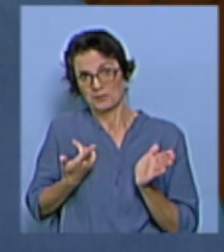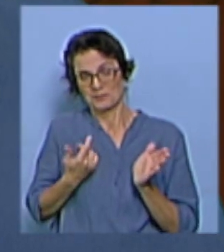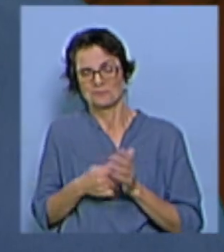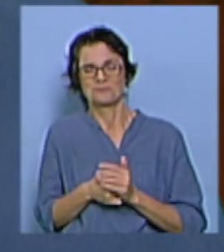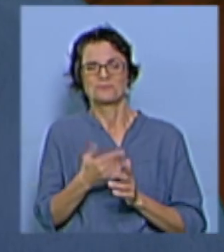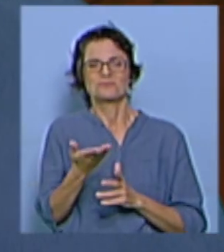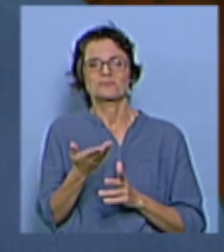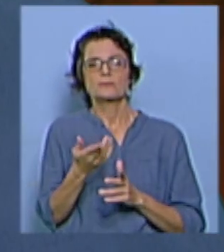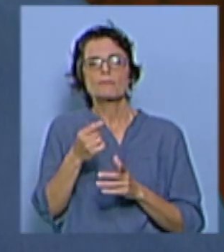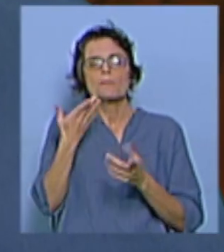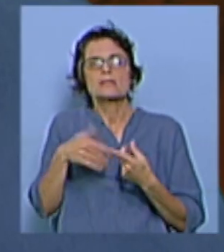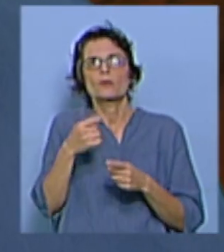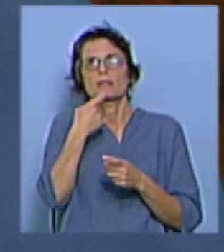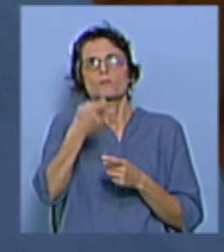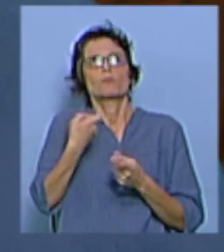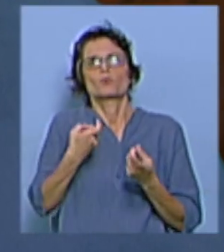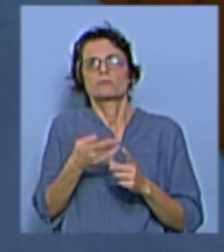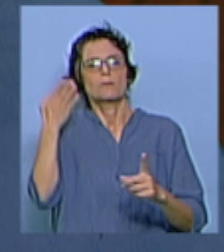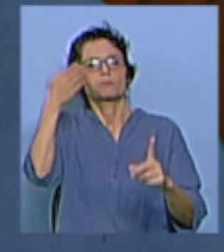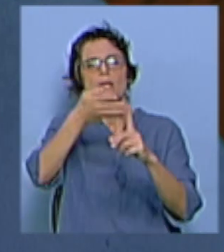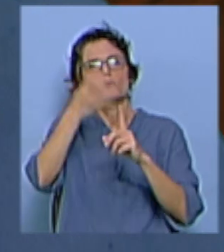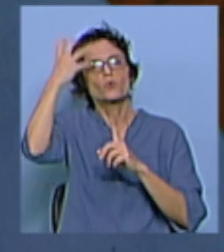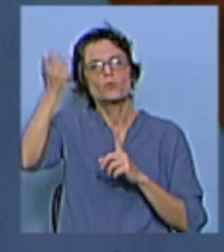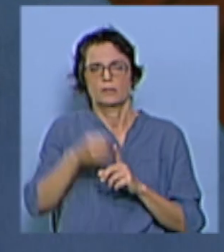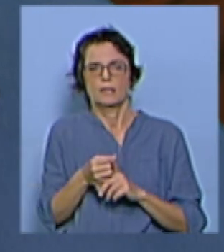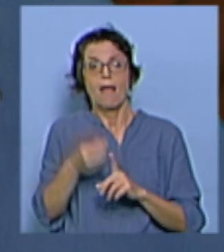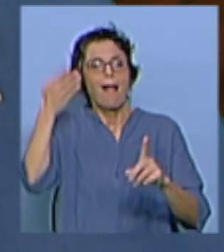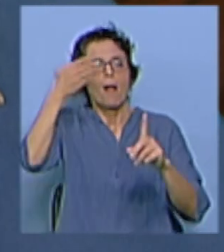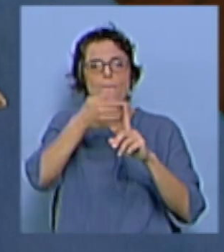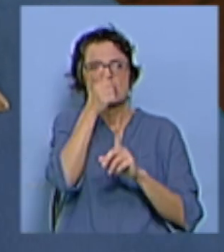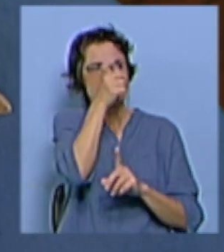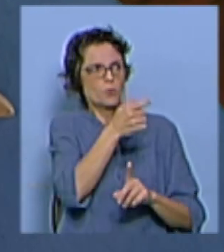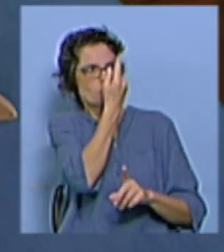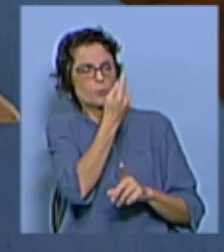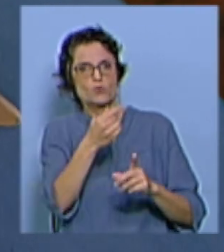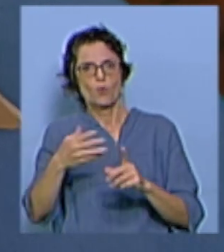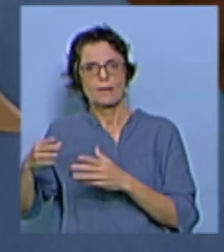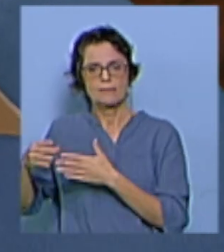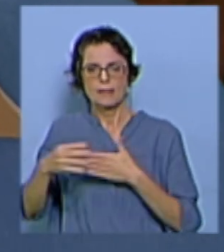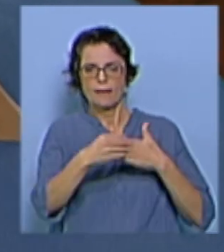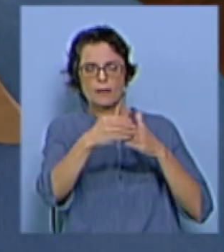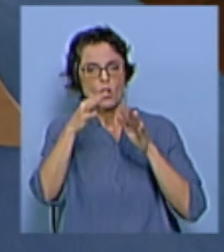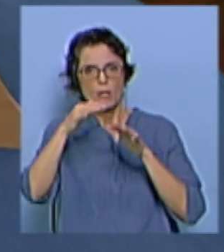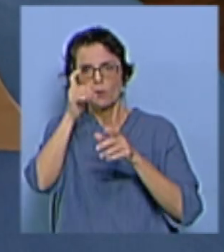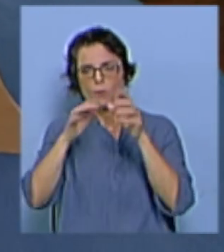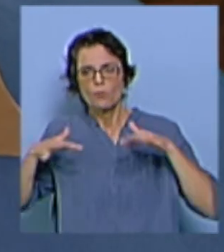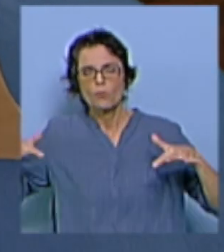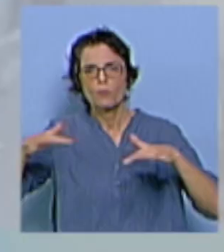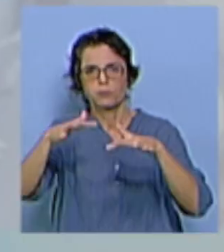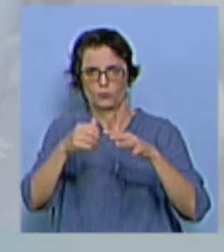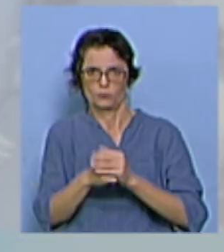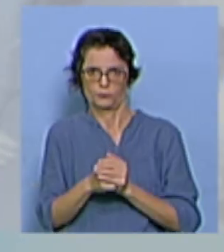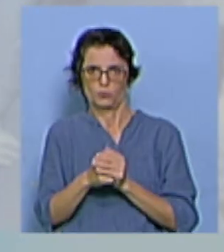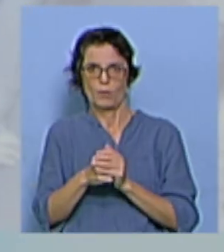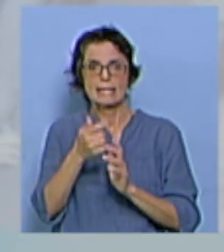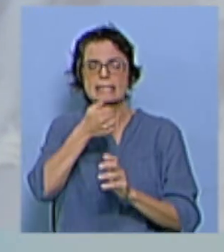um rei, qual é a missão de alguém que está à frente de um povo para o conduzir, quais devem ser as suas prioridades, que espírito